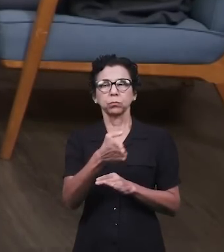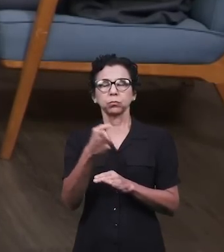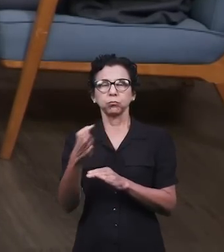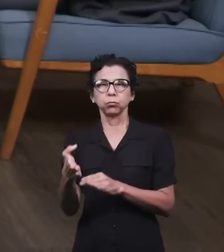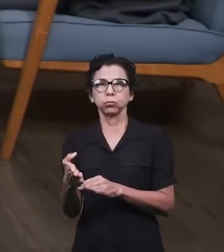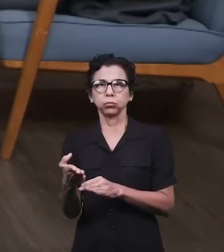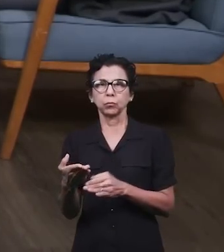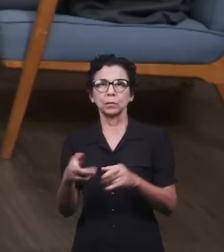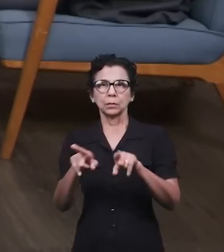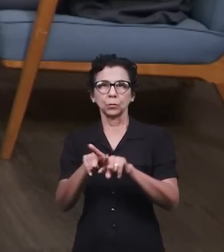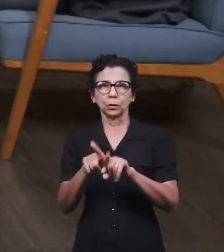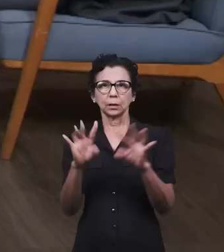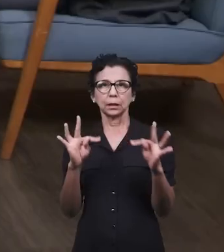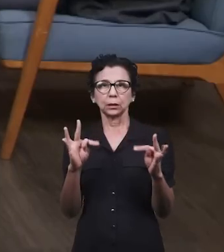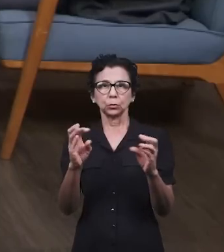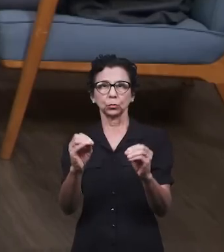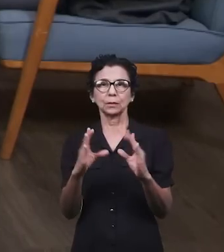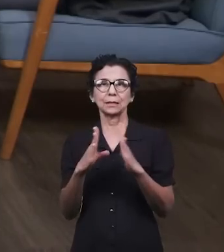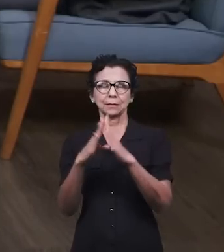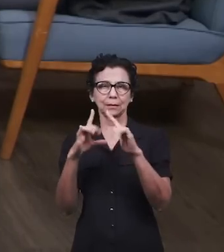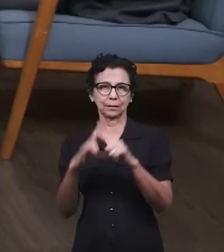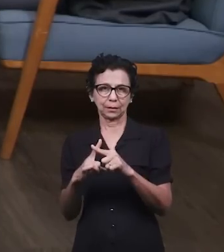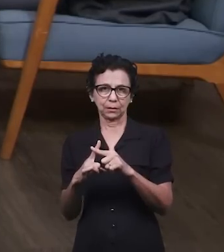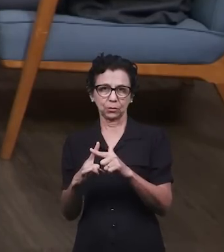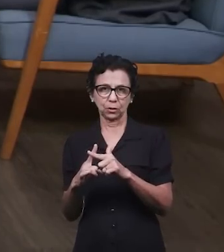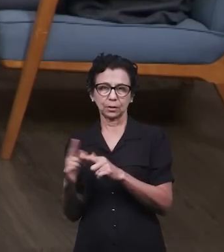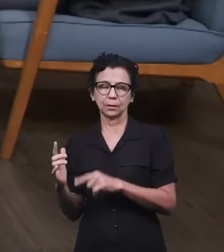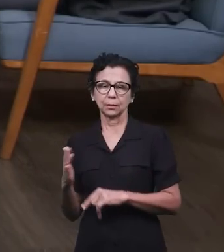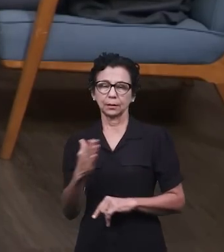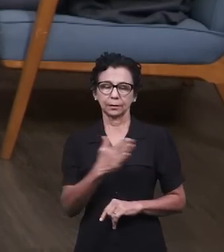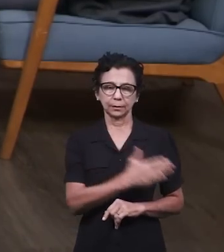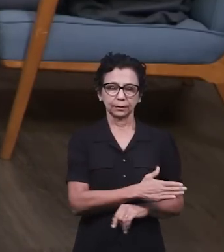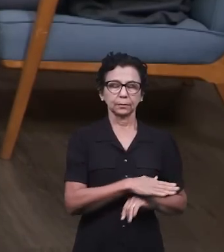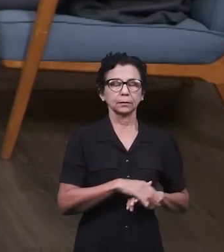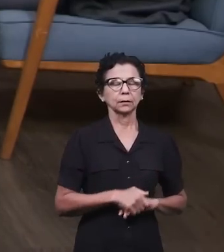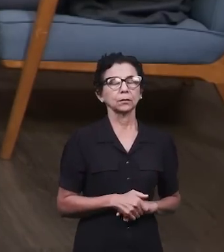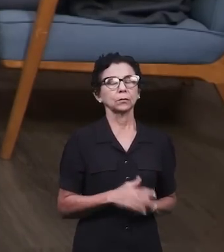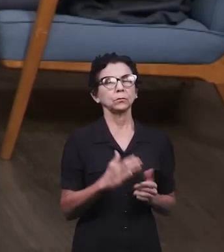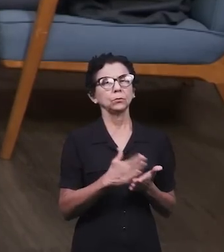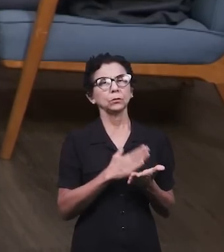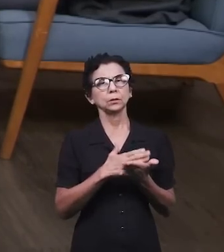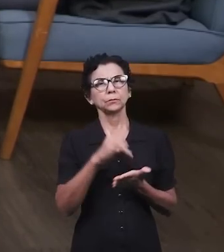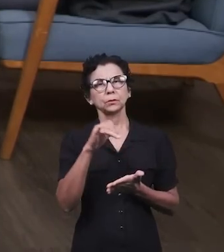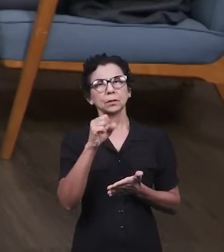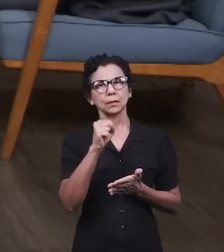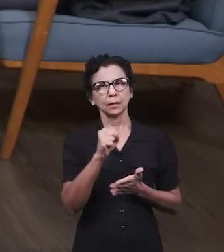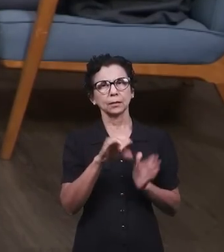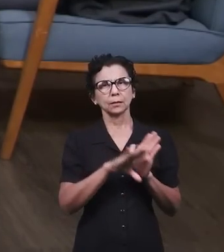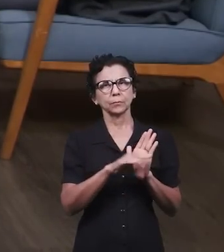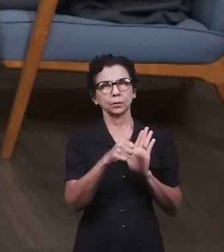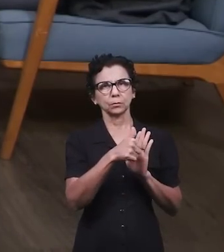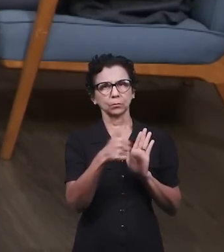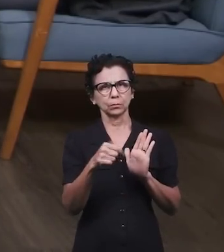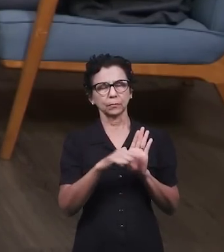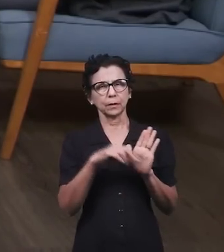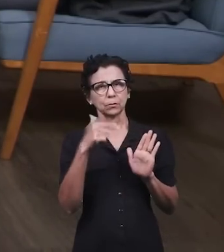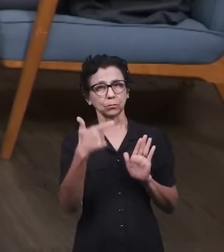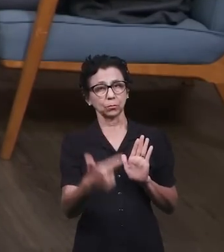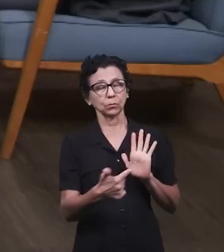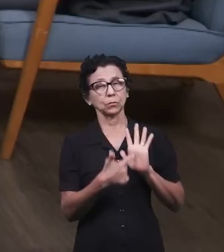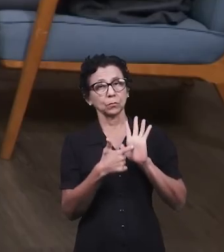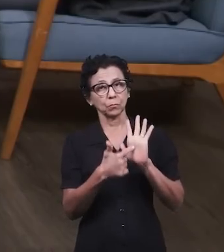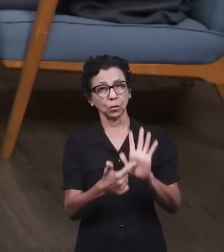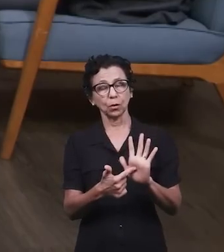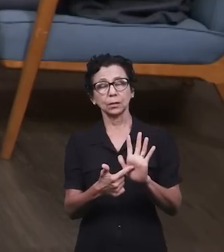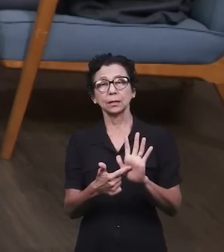relaciona com as 7 operações do Espírito Santo, lá em Isaías 11, versículo 2, que fala assim que é o